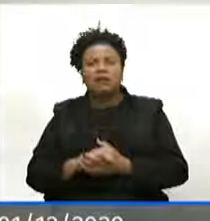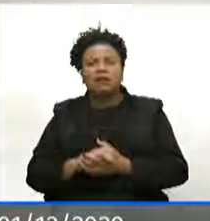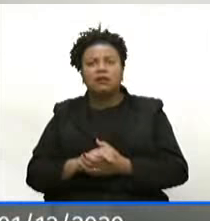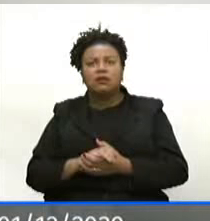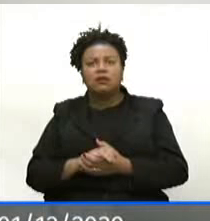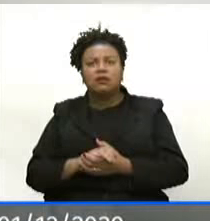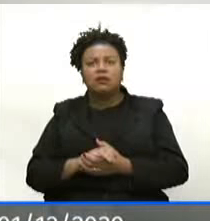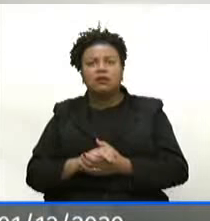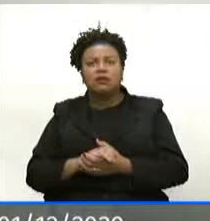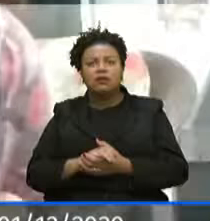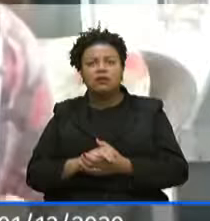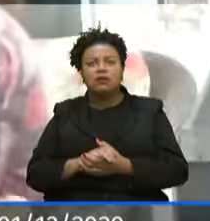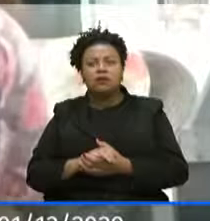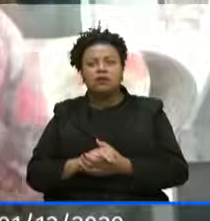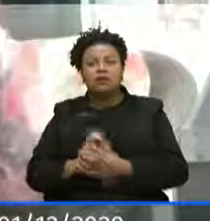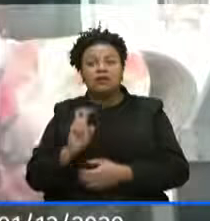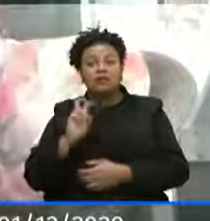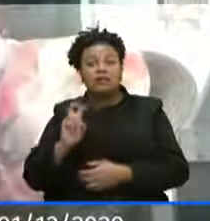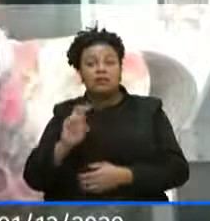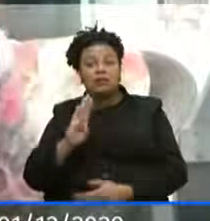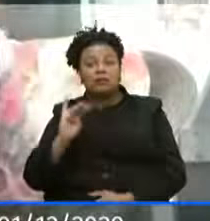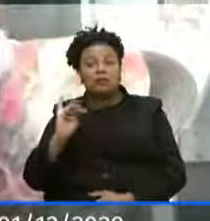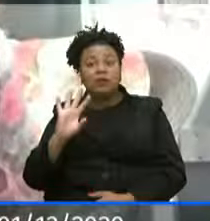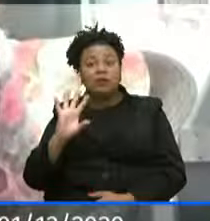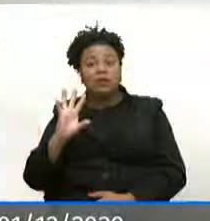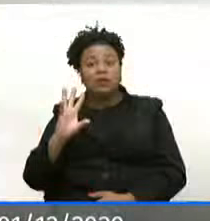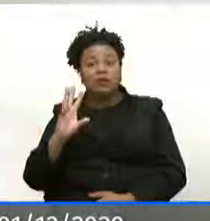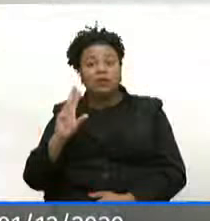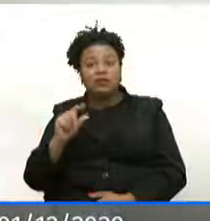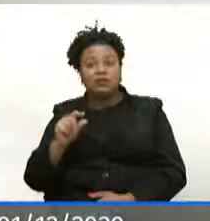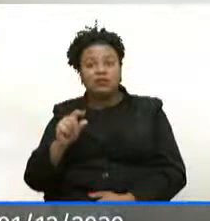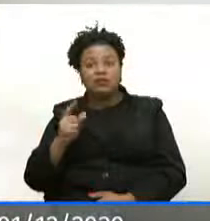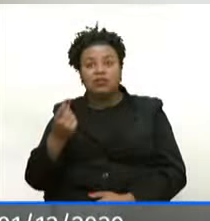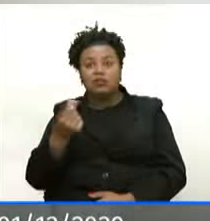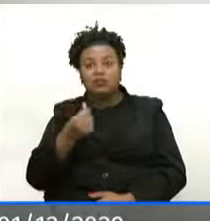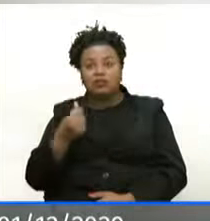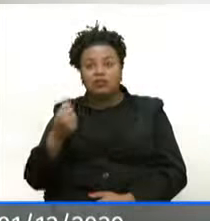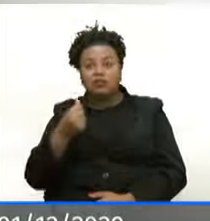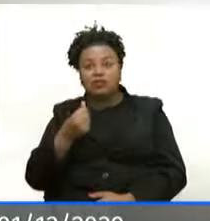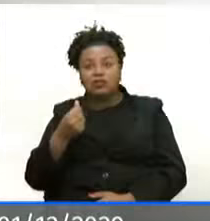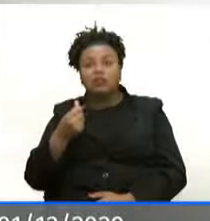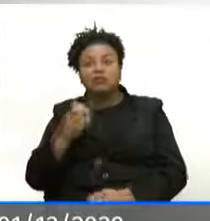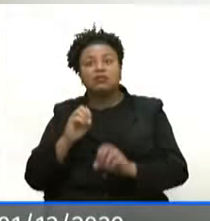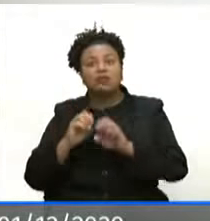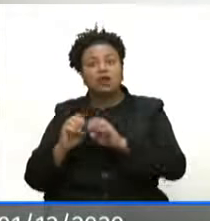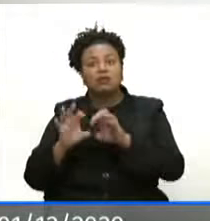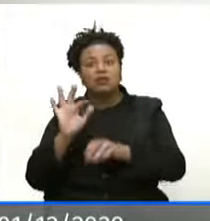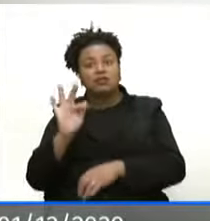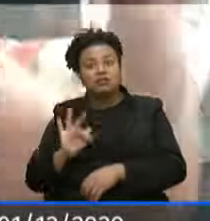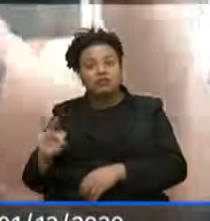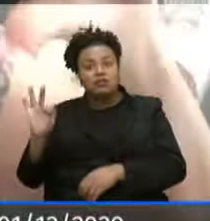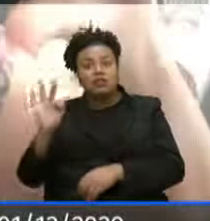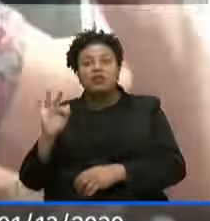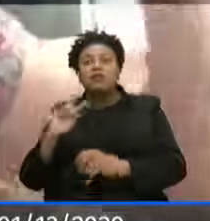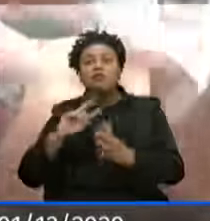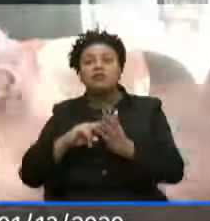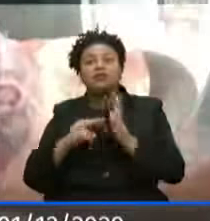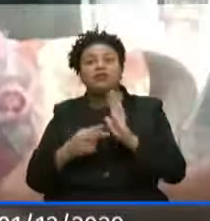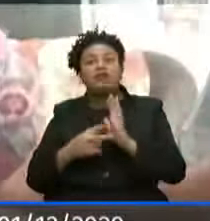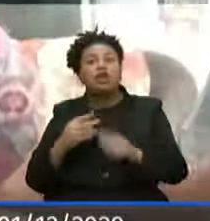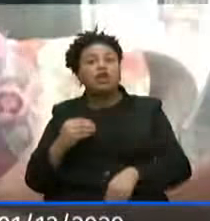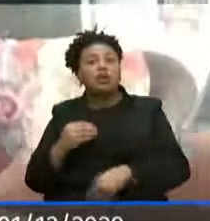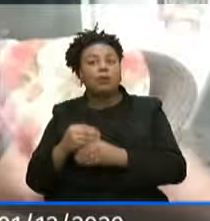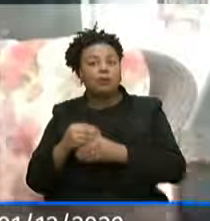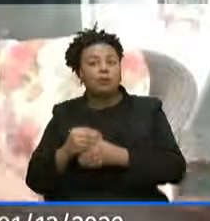microfone. 5 bilhões dos recursos da educação federal, isso que complementa